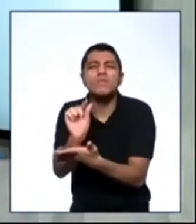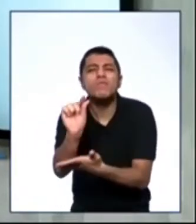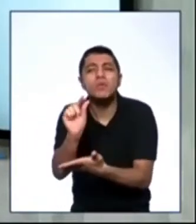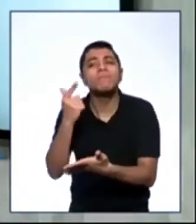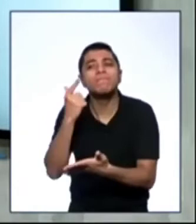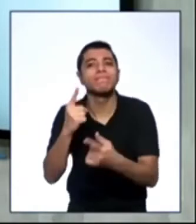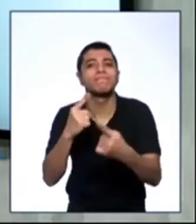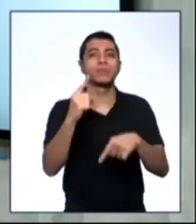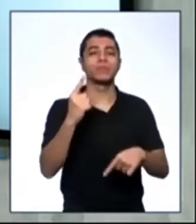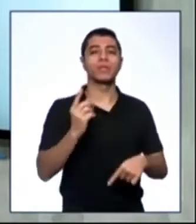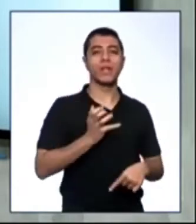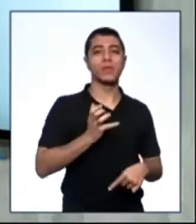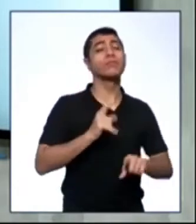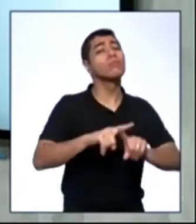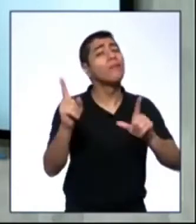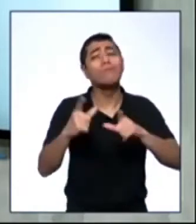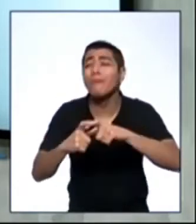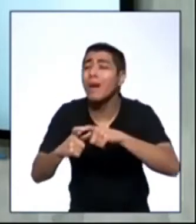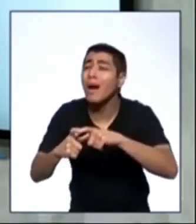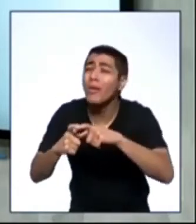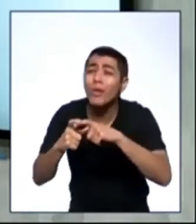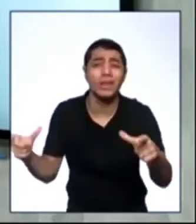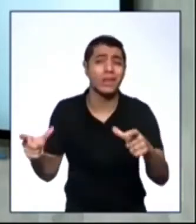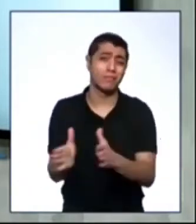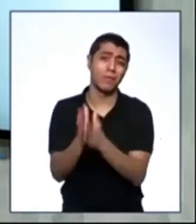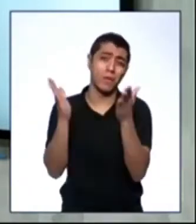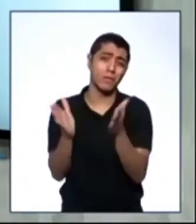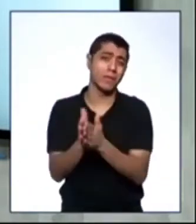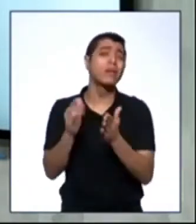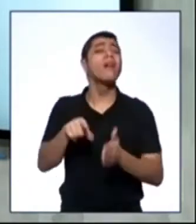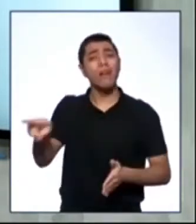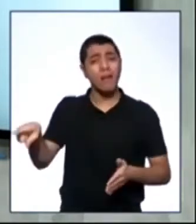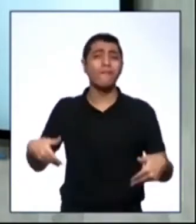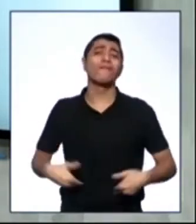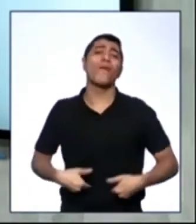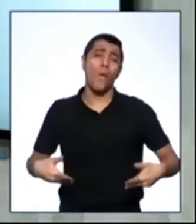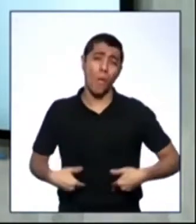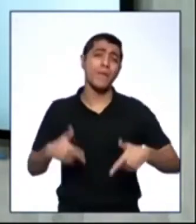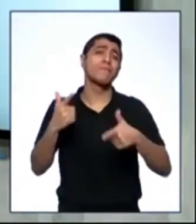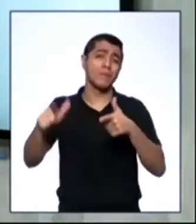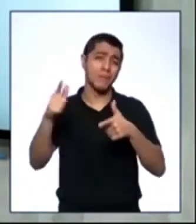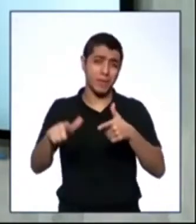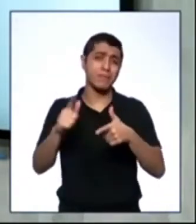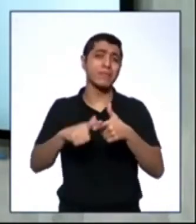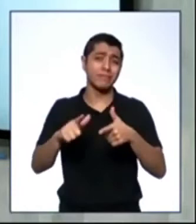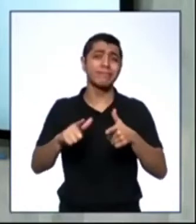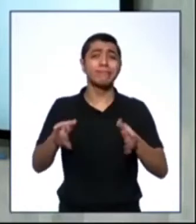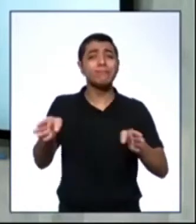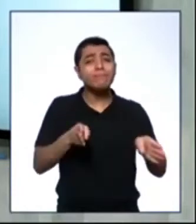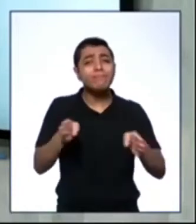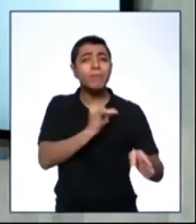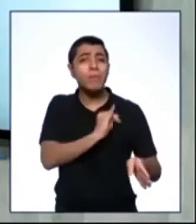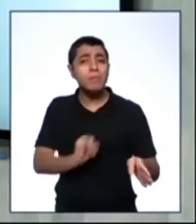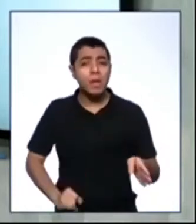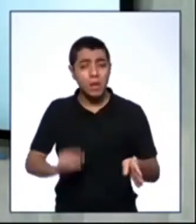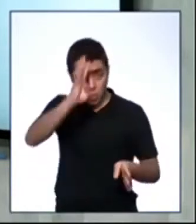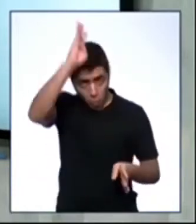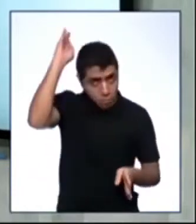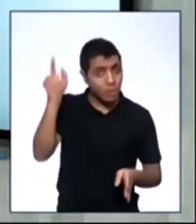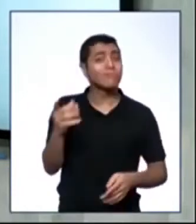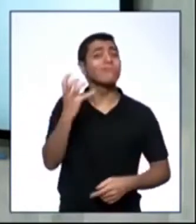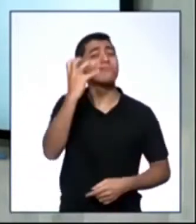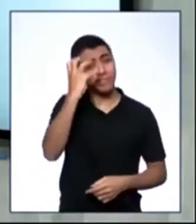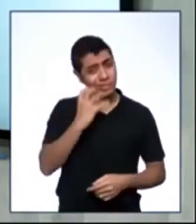pobre, muito miserável, que, teve problemas de fome mesmo em grande parte da história do Império Romano, super sério. A